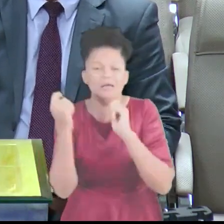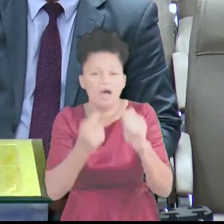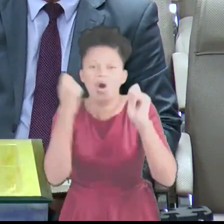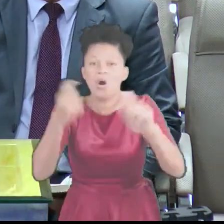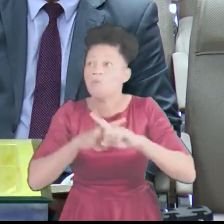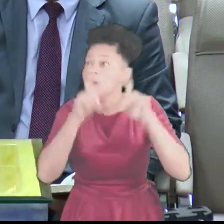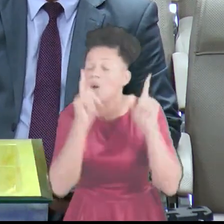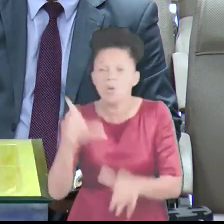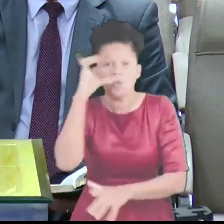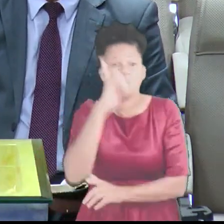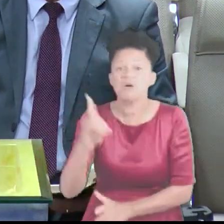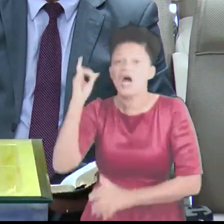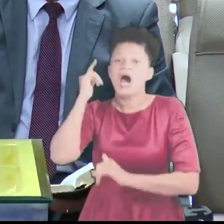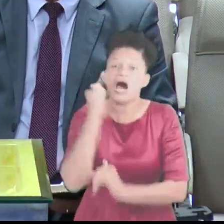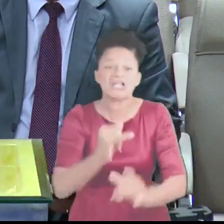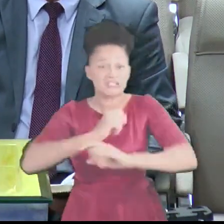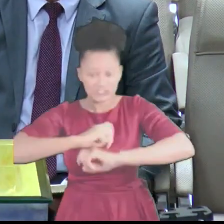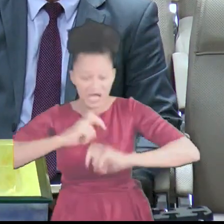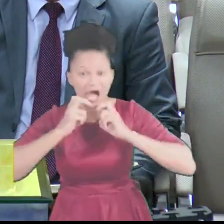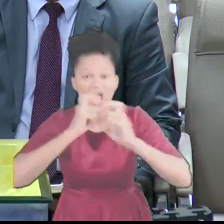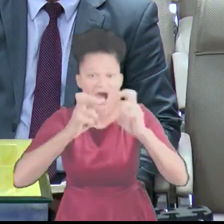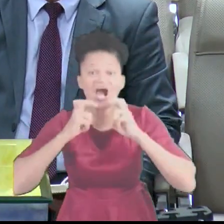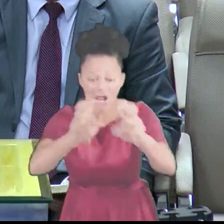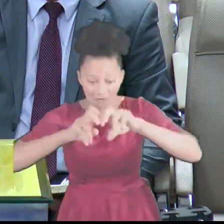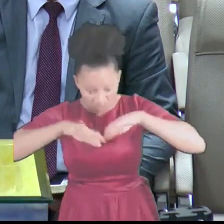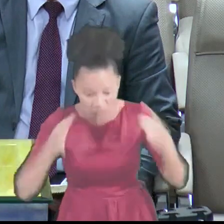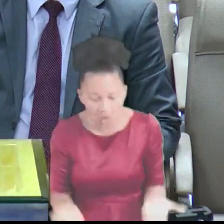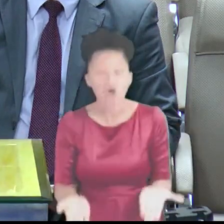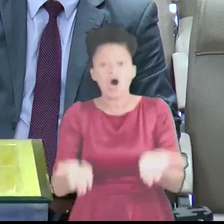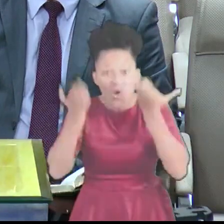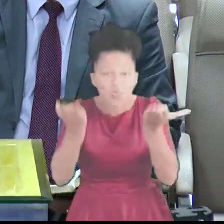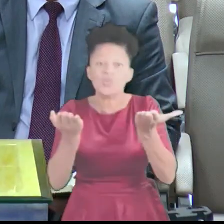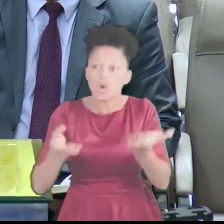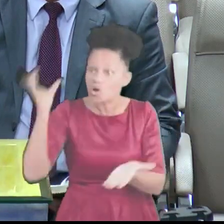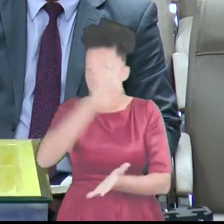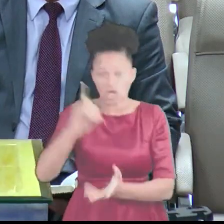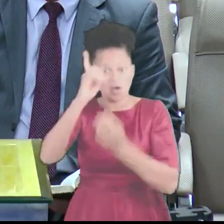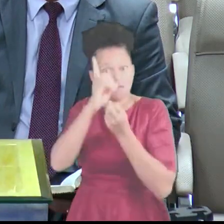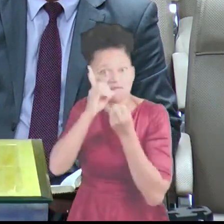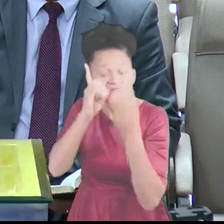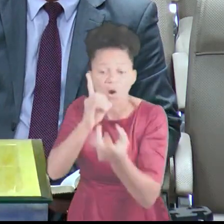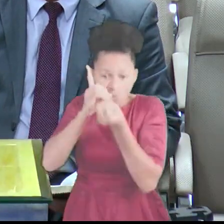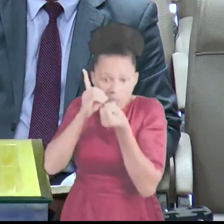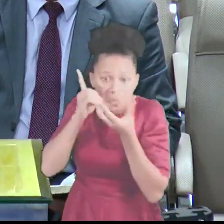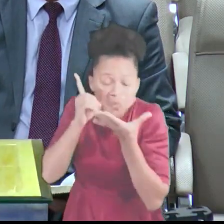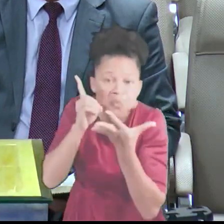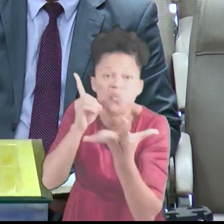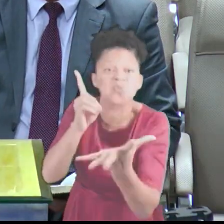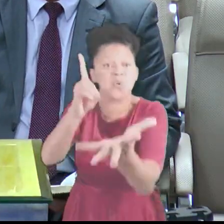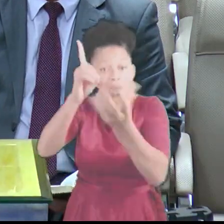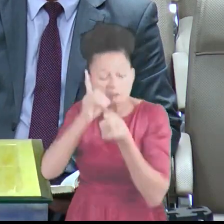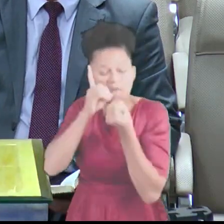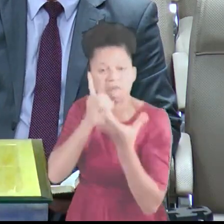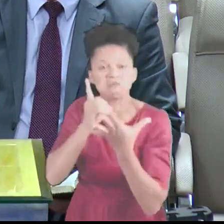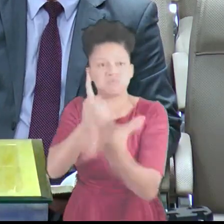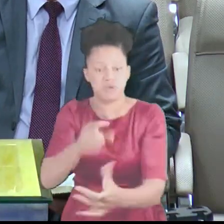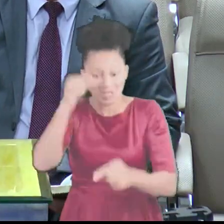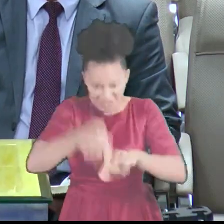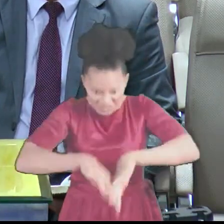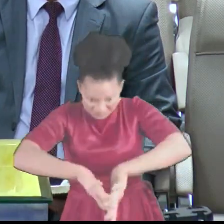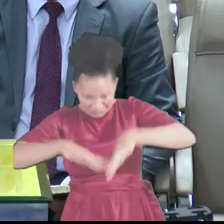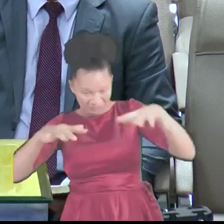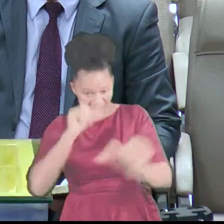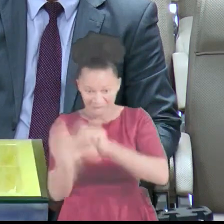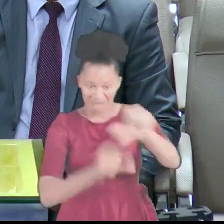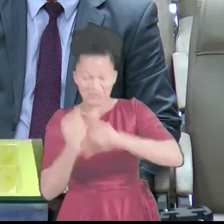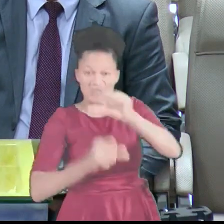Mas Deus está bradando neste altar, dizendo: eu vou soprar o meu vento neste vale,